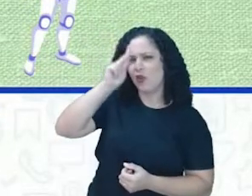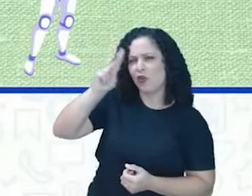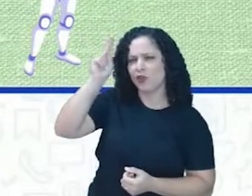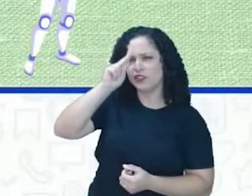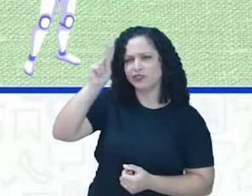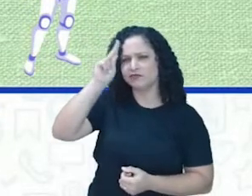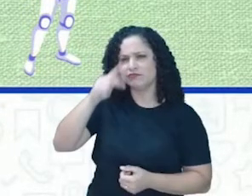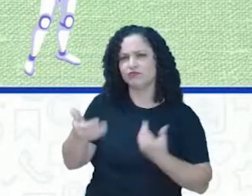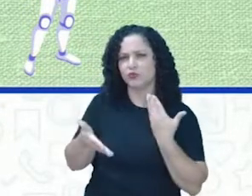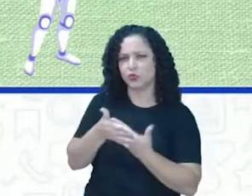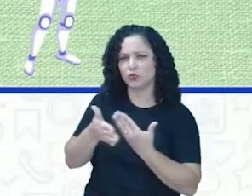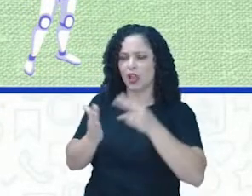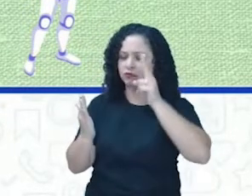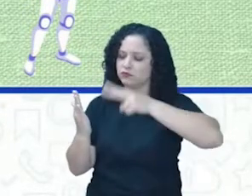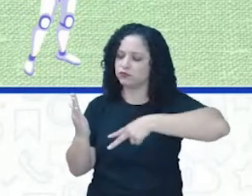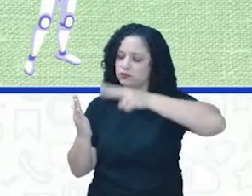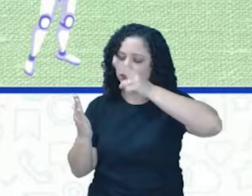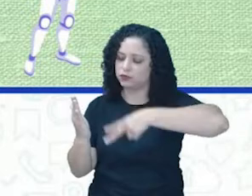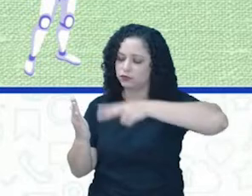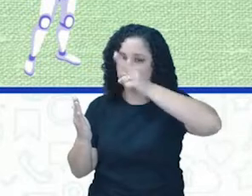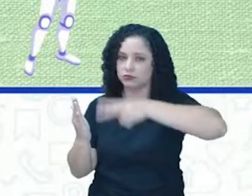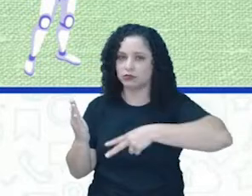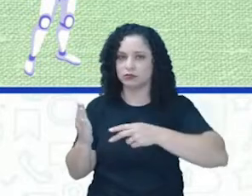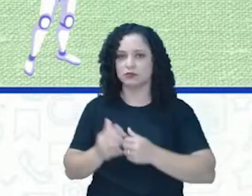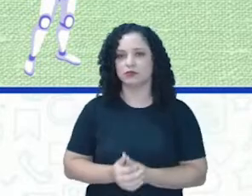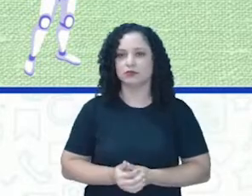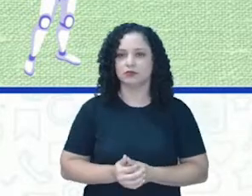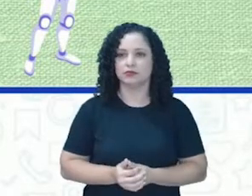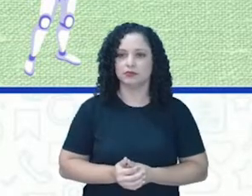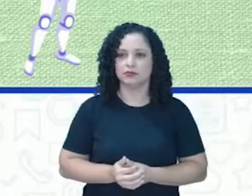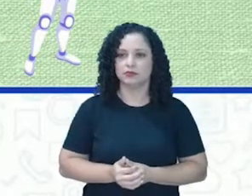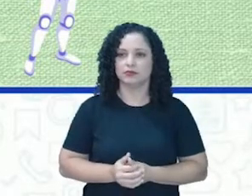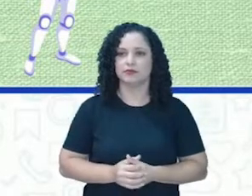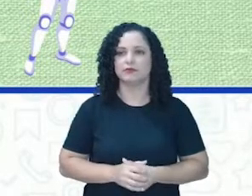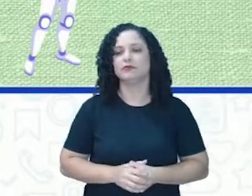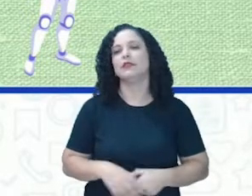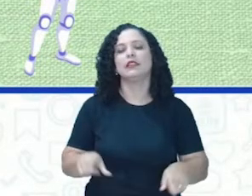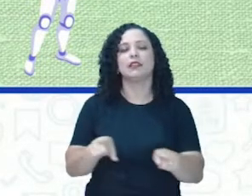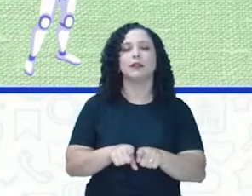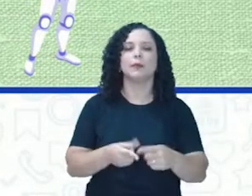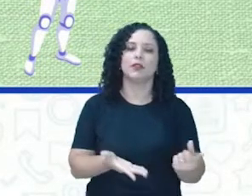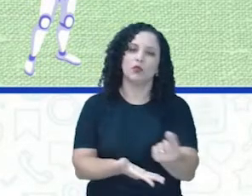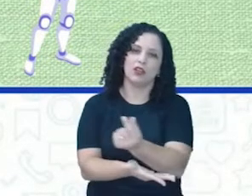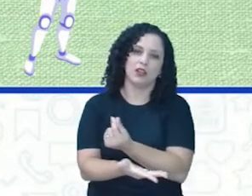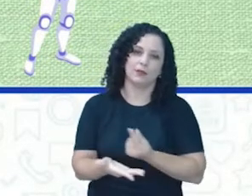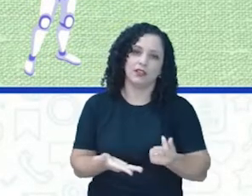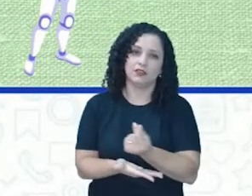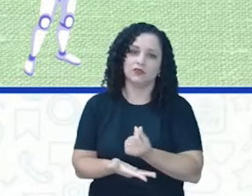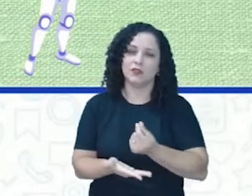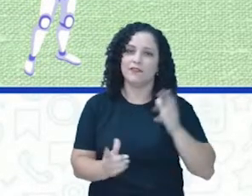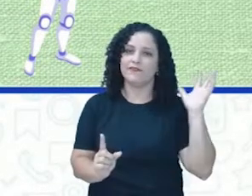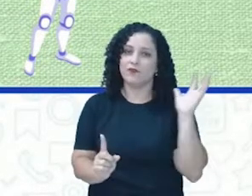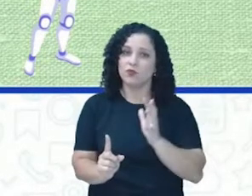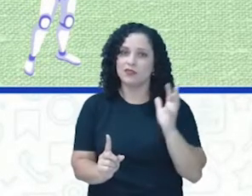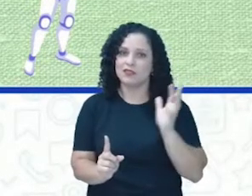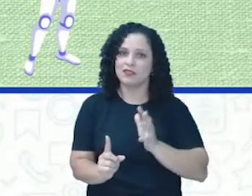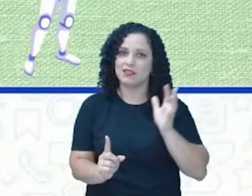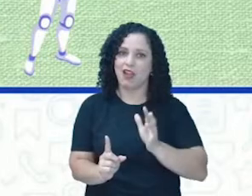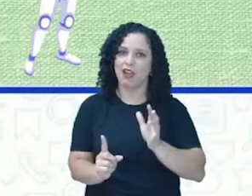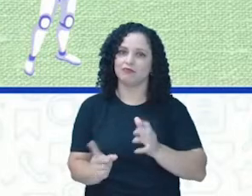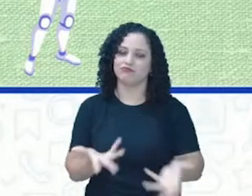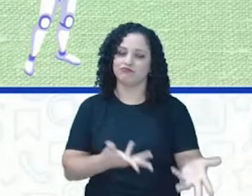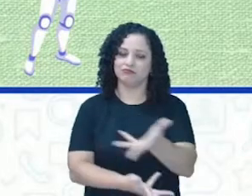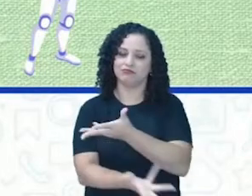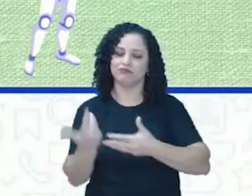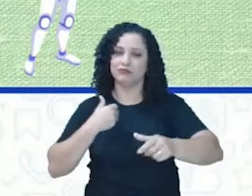direitinho, tá? O capitalismo, como eu falei para vocês, né, ele vai modificar as relações de trabalho. E o